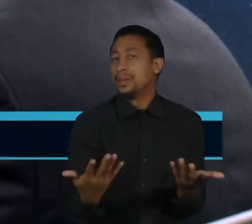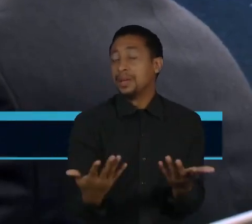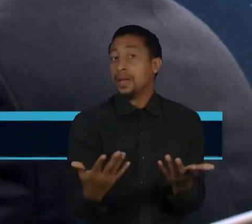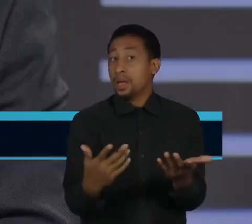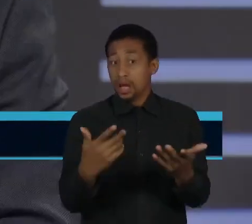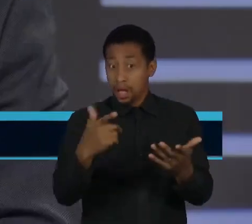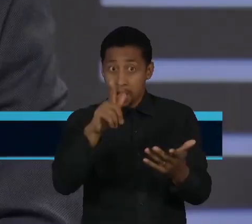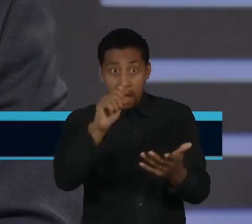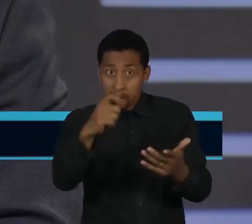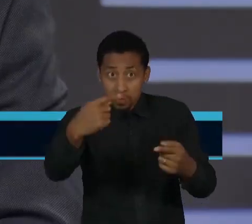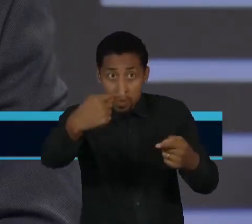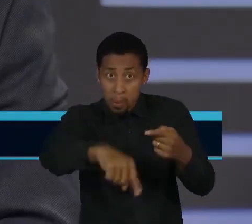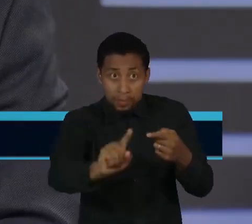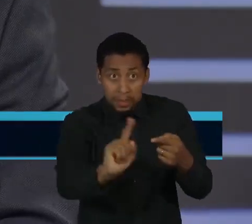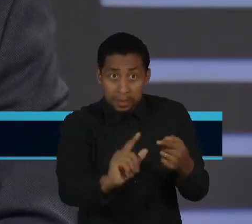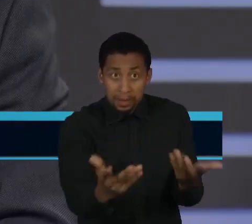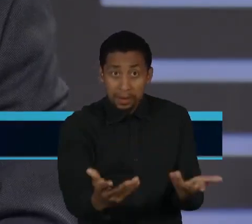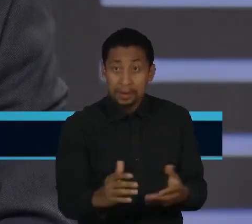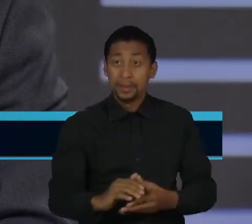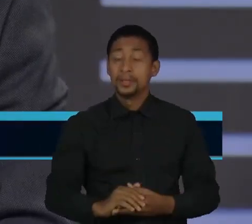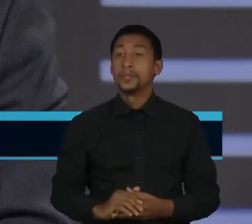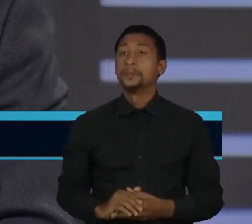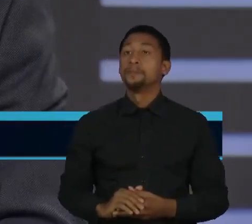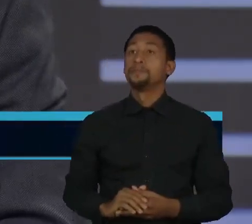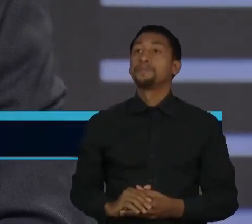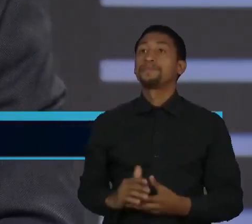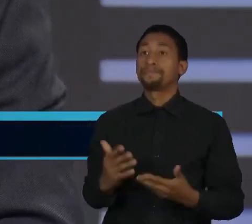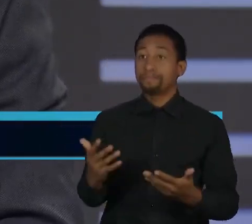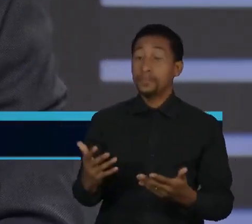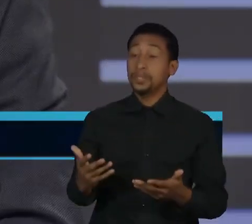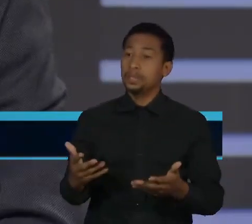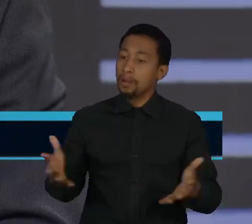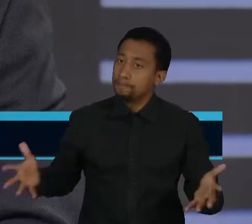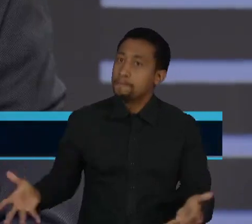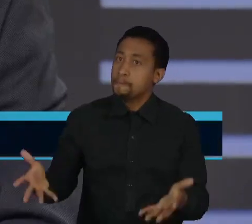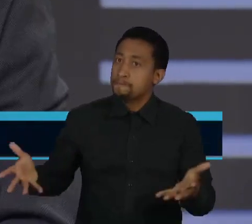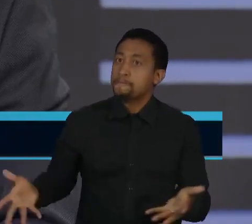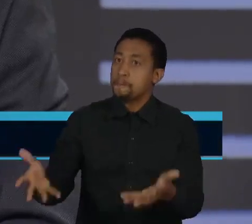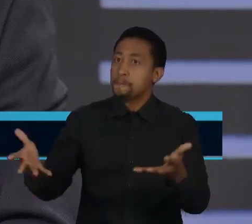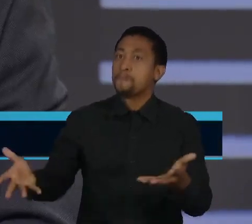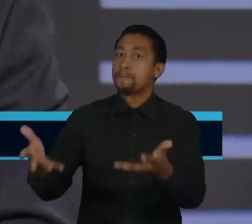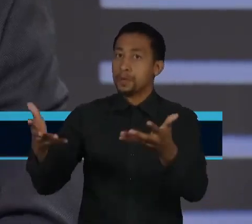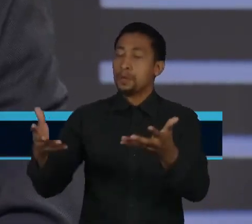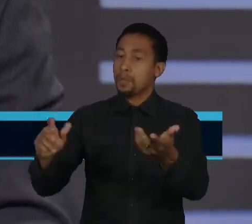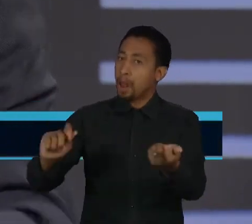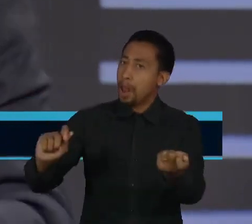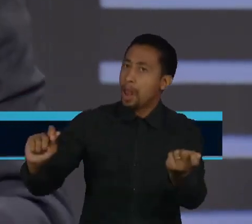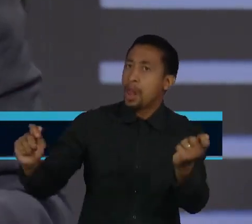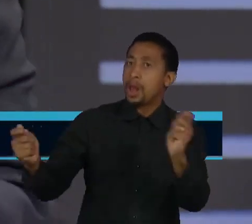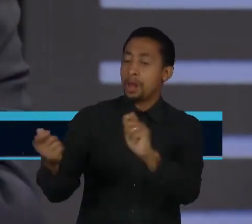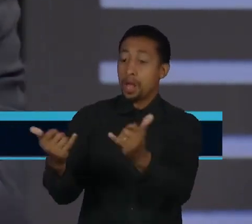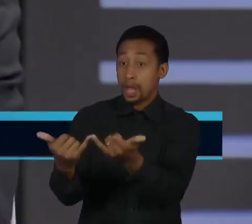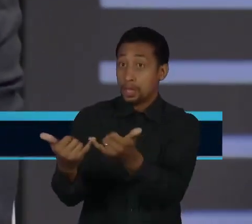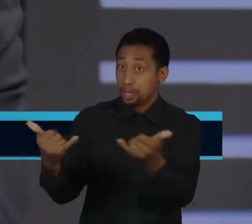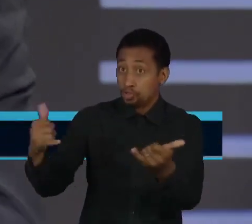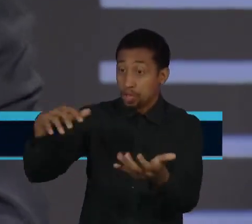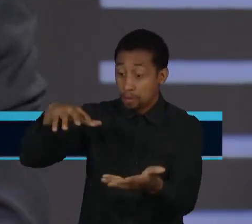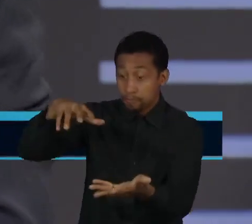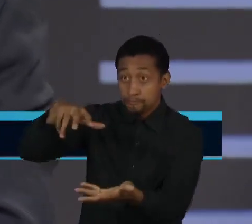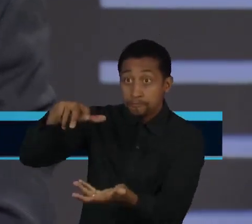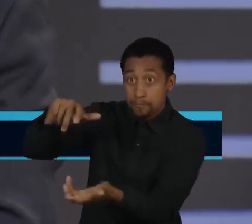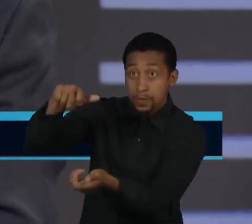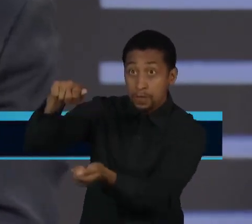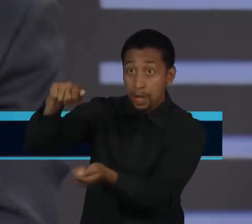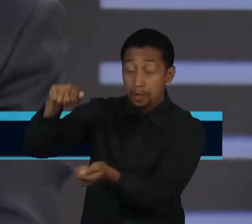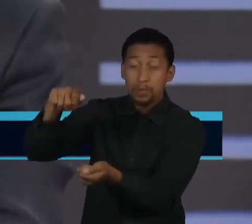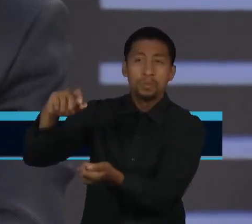estar lá? Quando você está fazendo um programa de aceleração da transição energética, tudo que a gente fala de transição energética